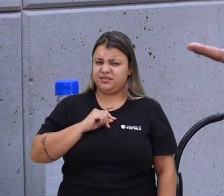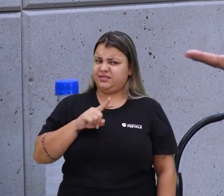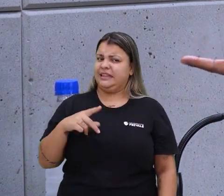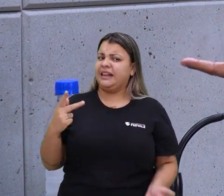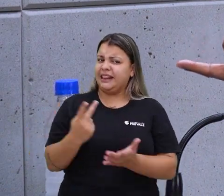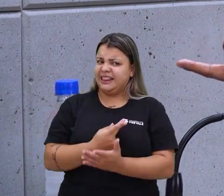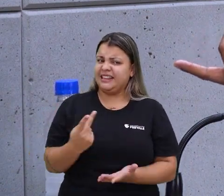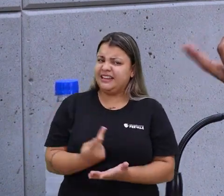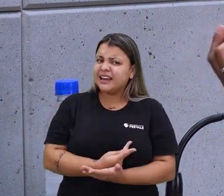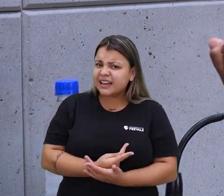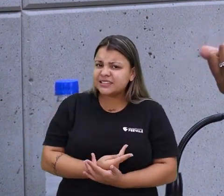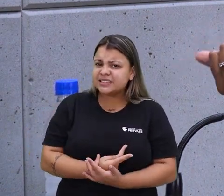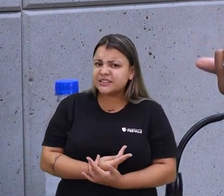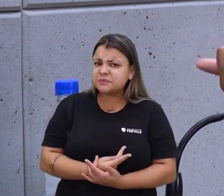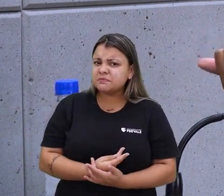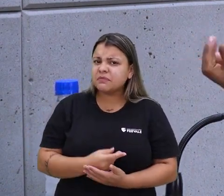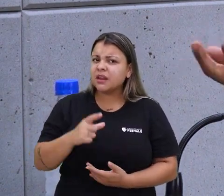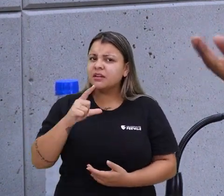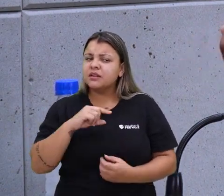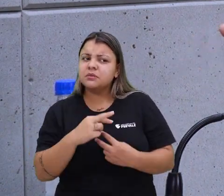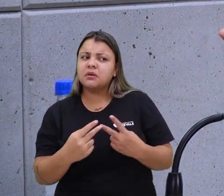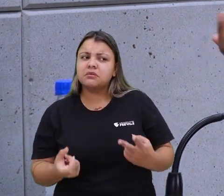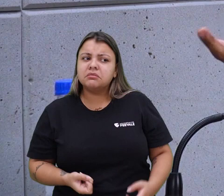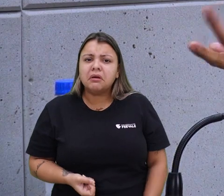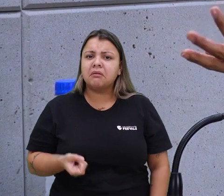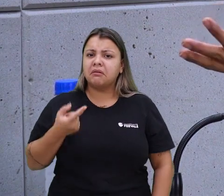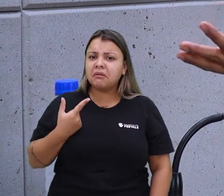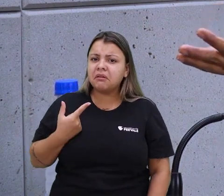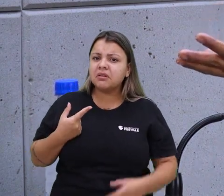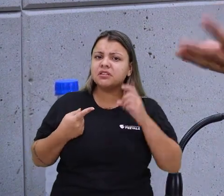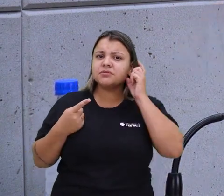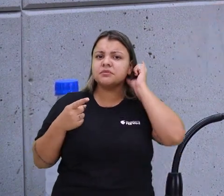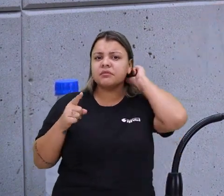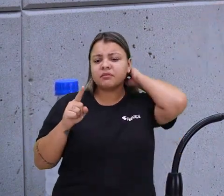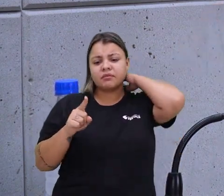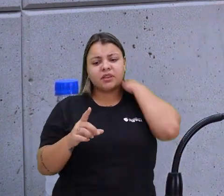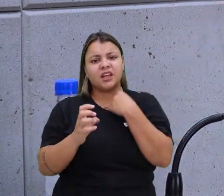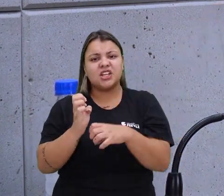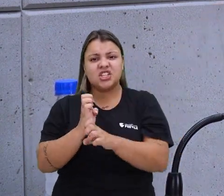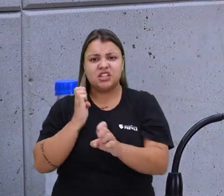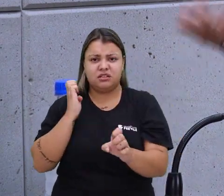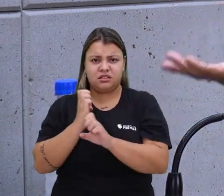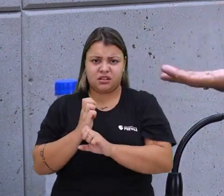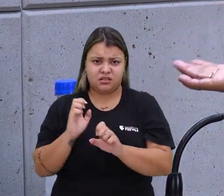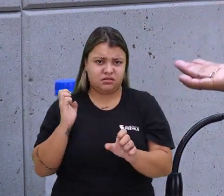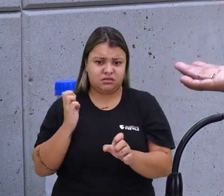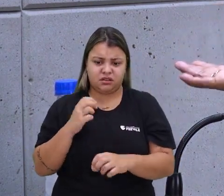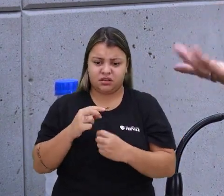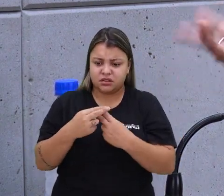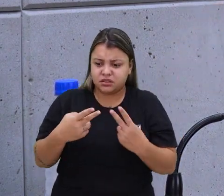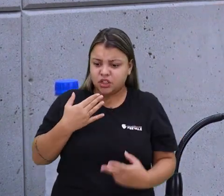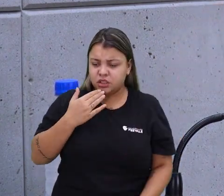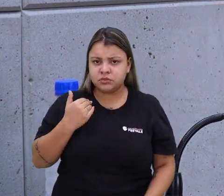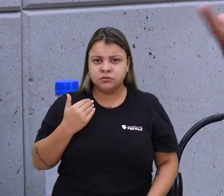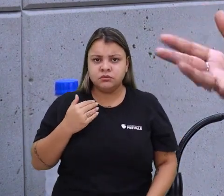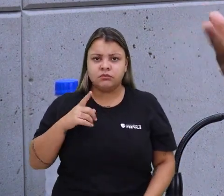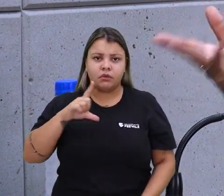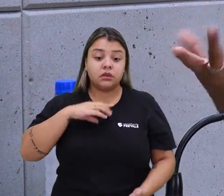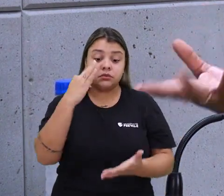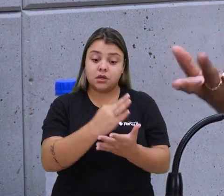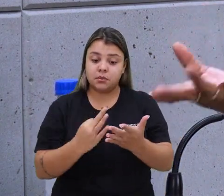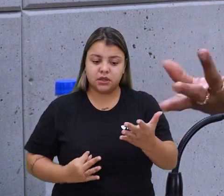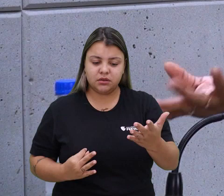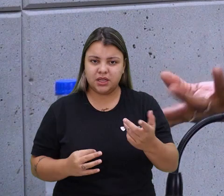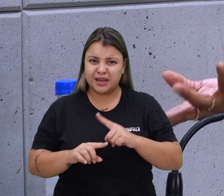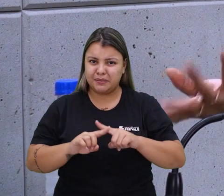errado ah S tem alguma coisa estranha aí né porque são engenheiras de alimentos a parte teórica é incrível realmente mas a parte